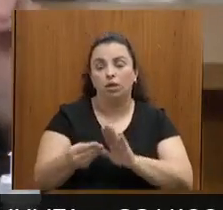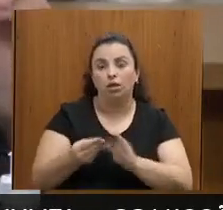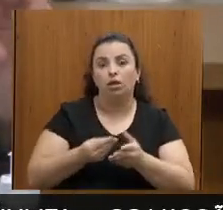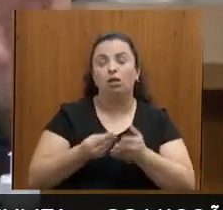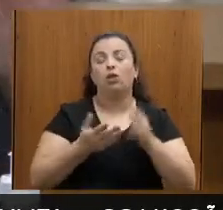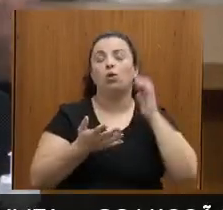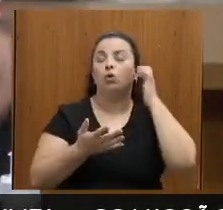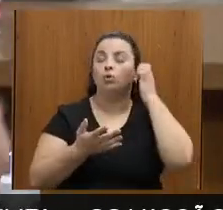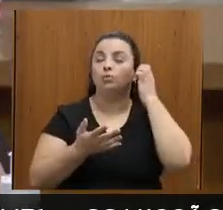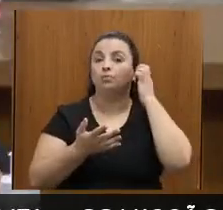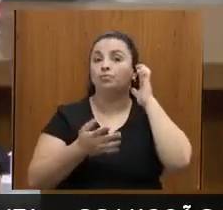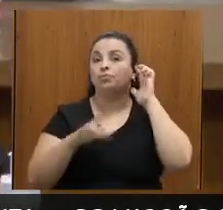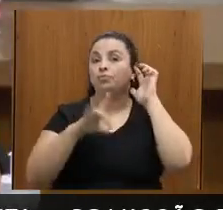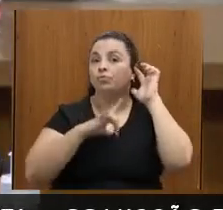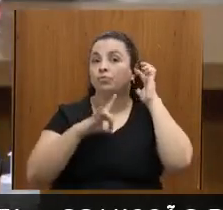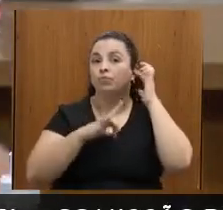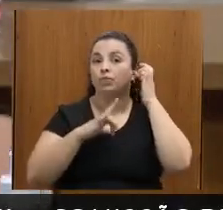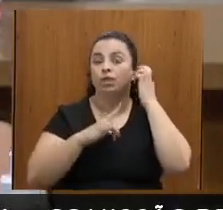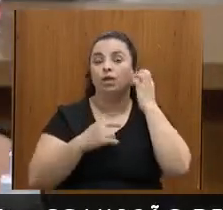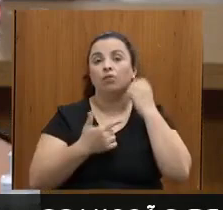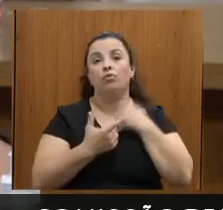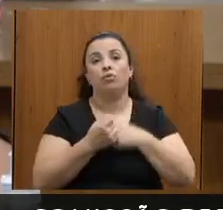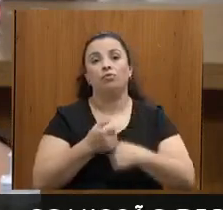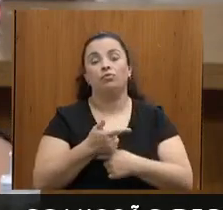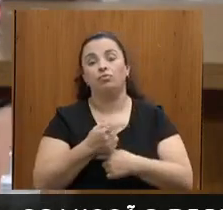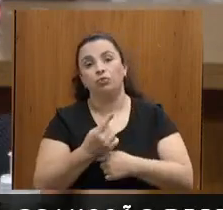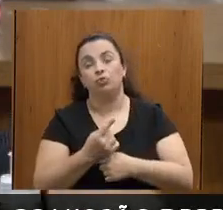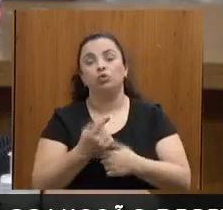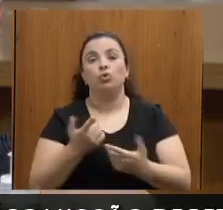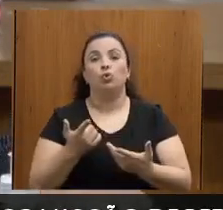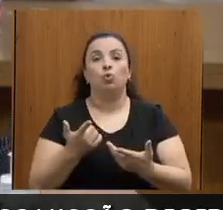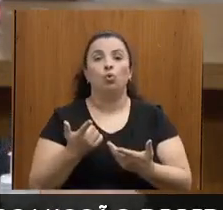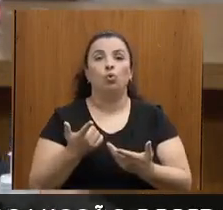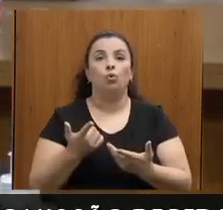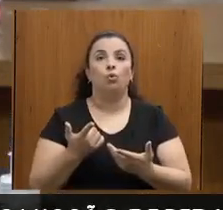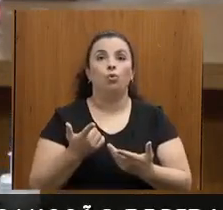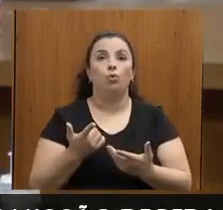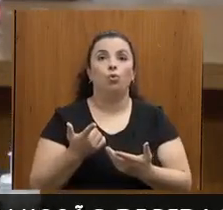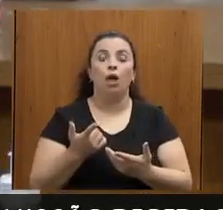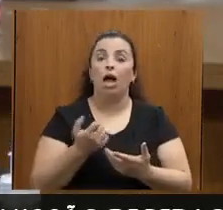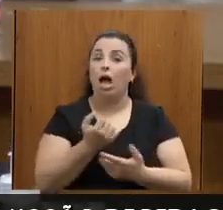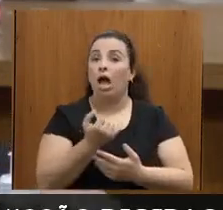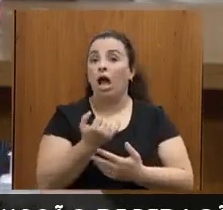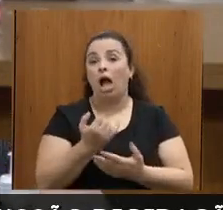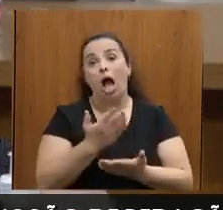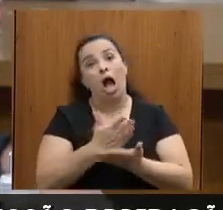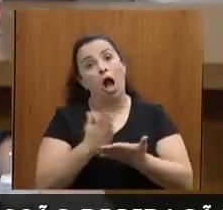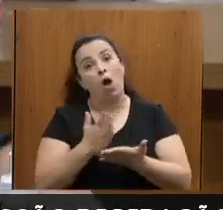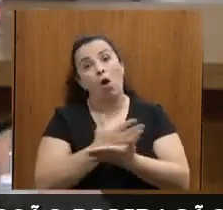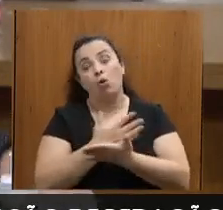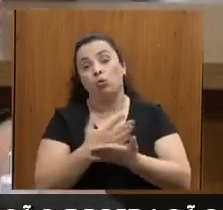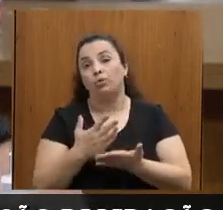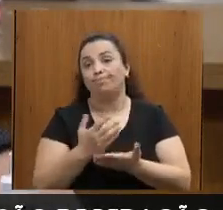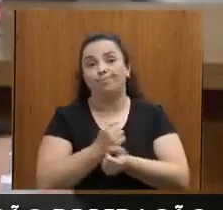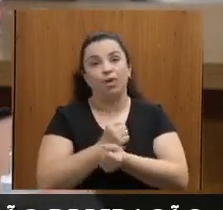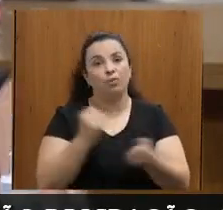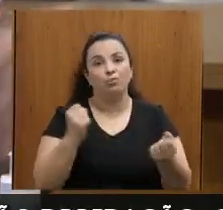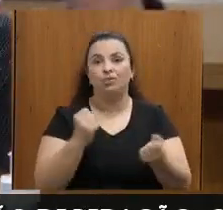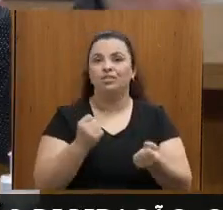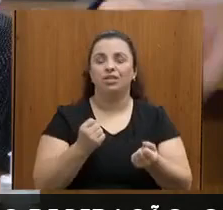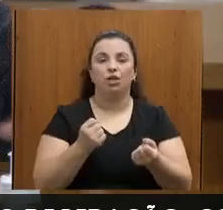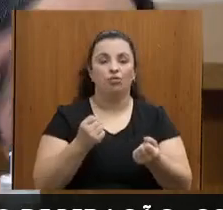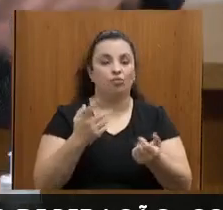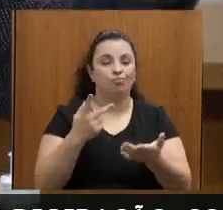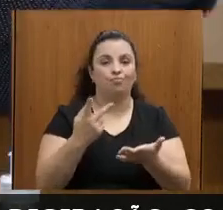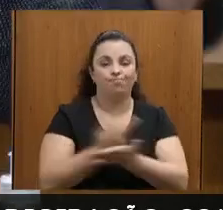casos nesse ano de 2021 de impossibilidade de execução por conta do contexto pandêmico, então